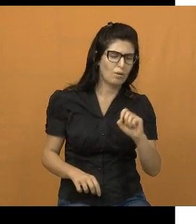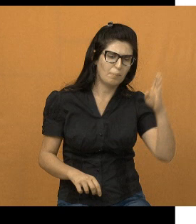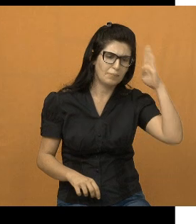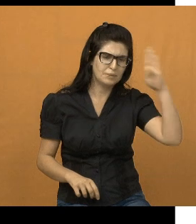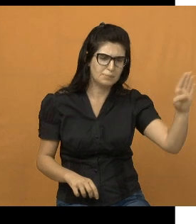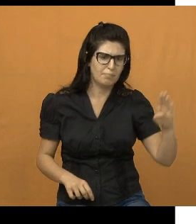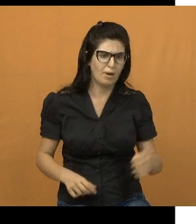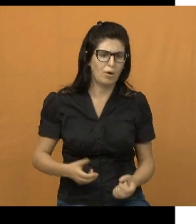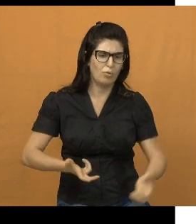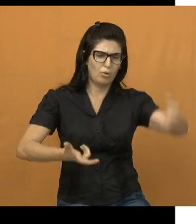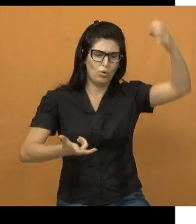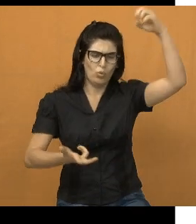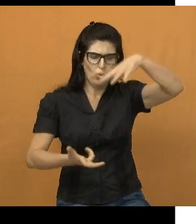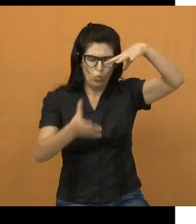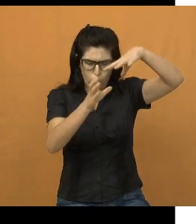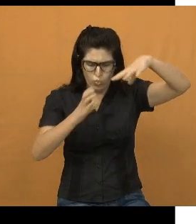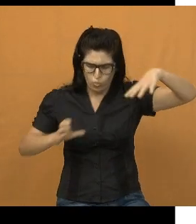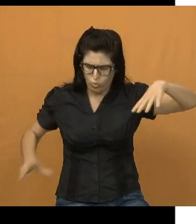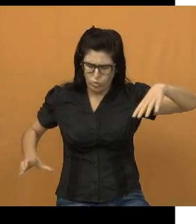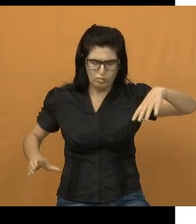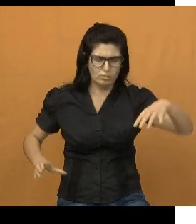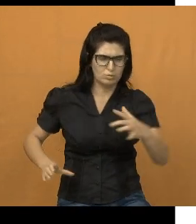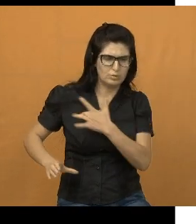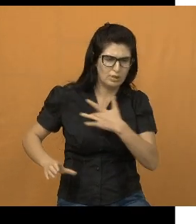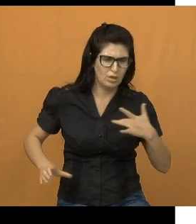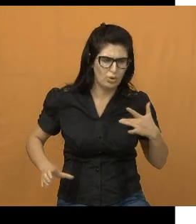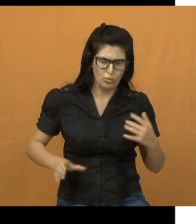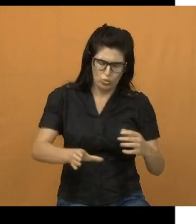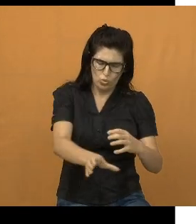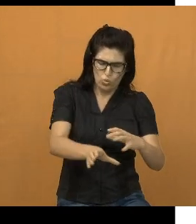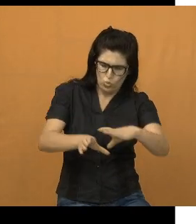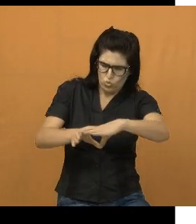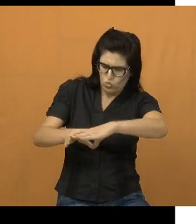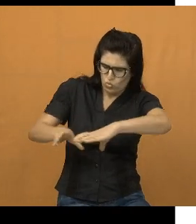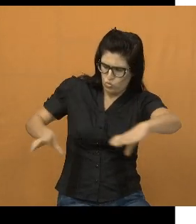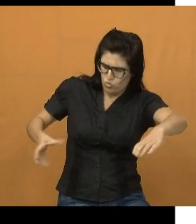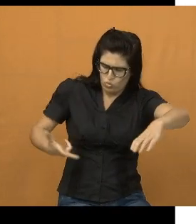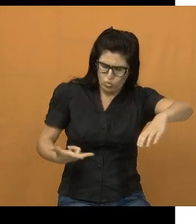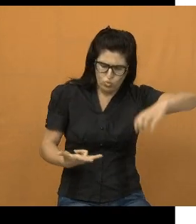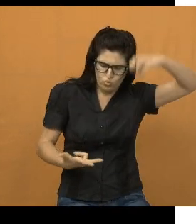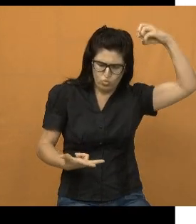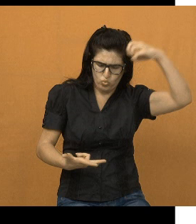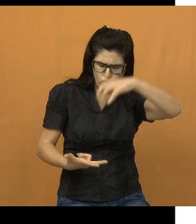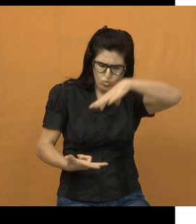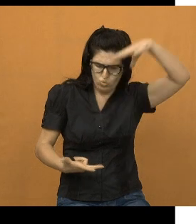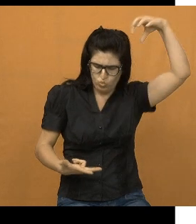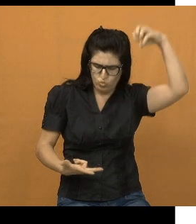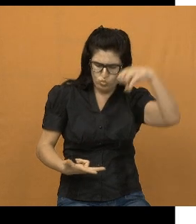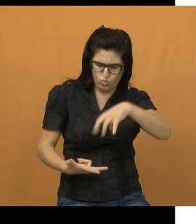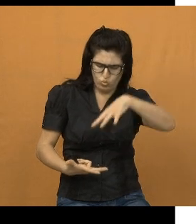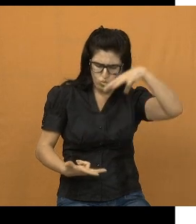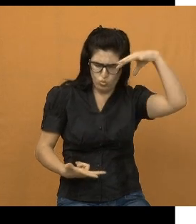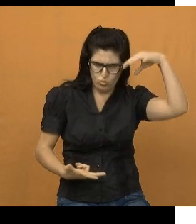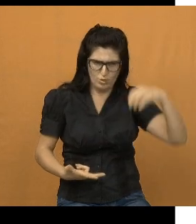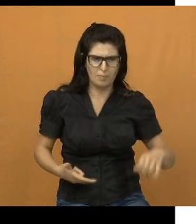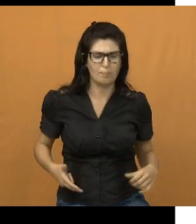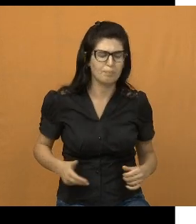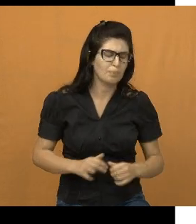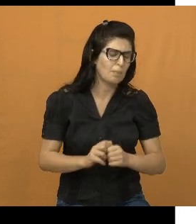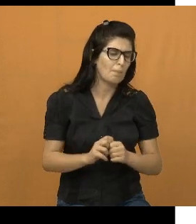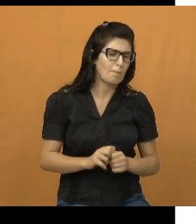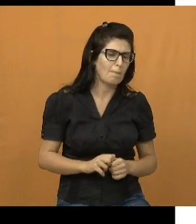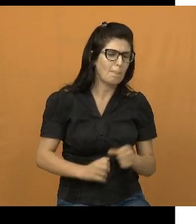ressonância magnética, tivemos um salto bastante expressivo no segundo quadrimestre, né?